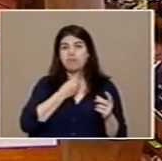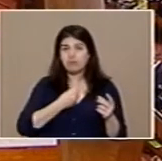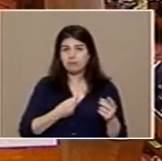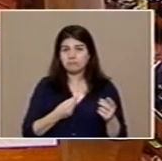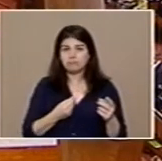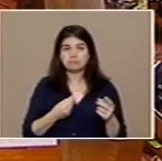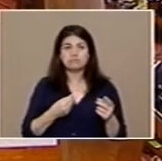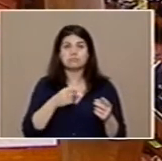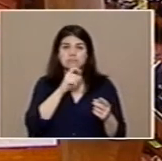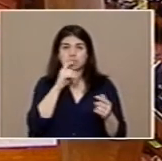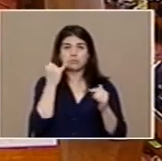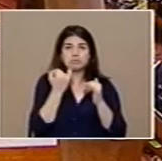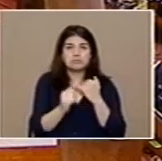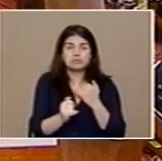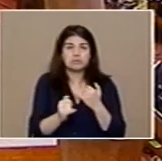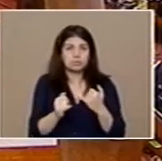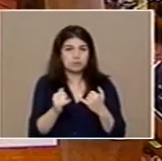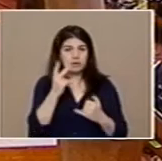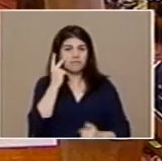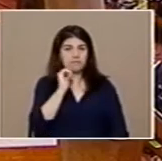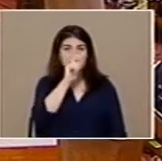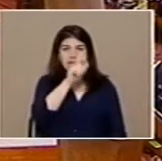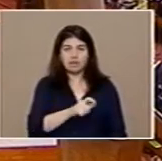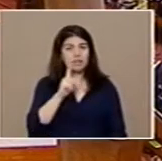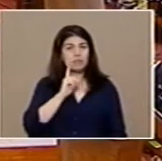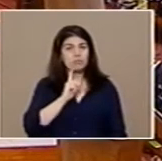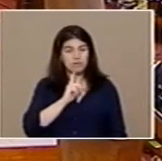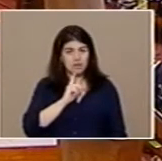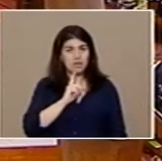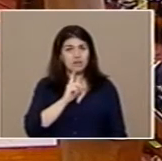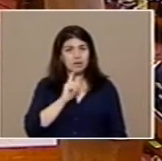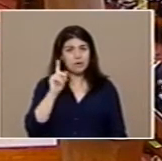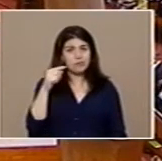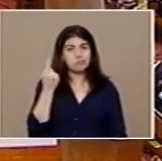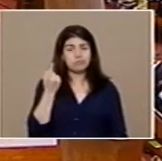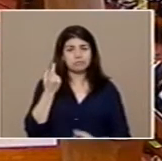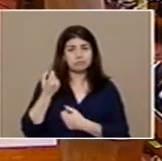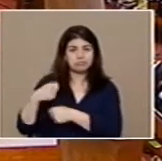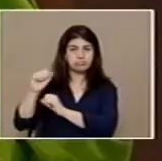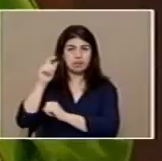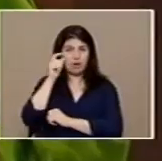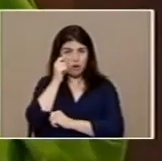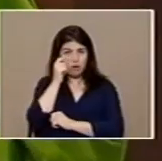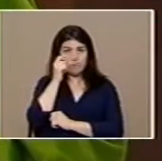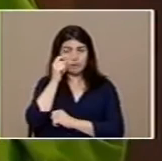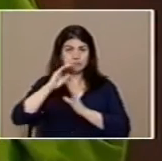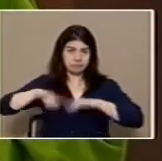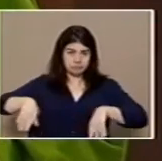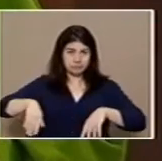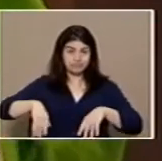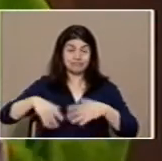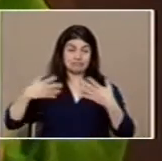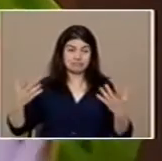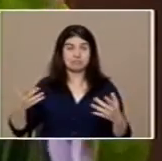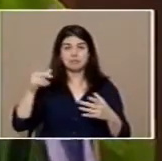voltar ao perigo tantos perigos que a sua vida poderia sofrer escorraçada da sociedade